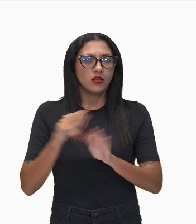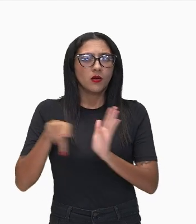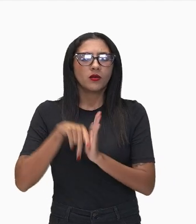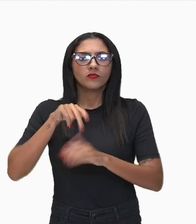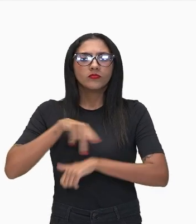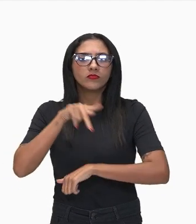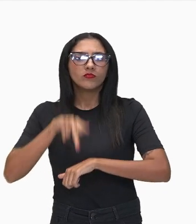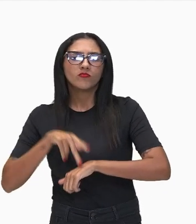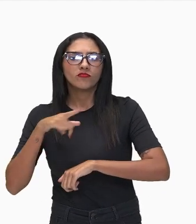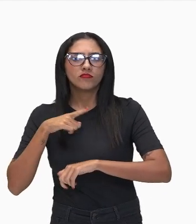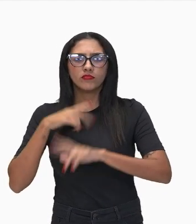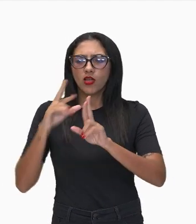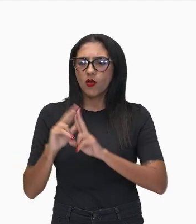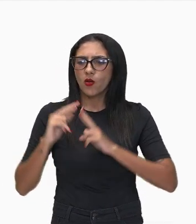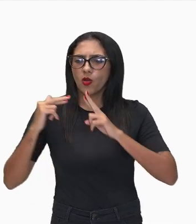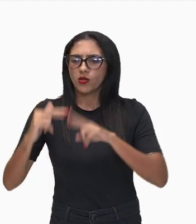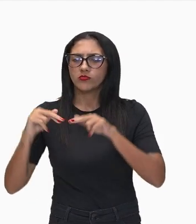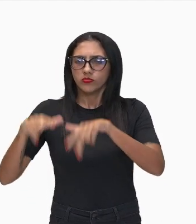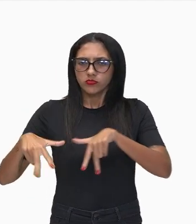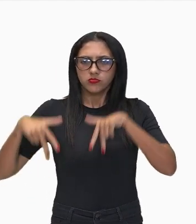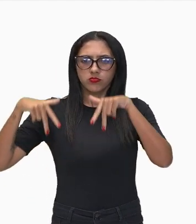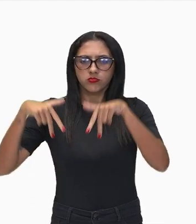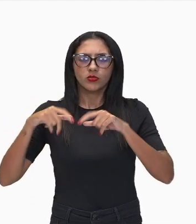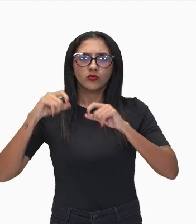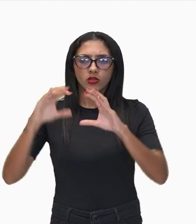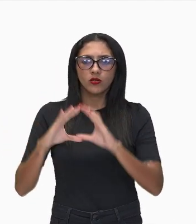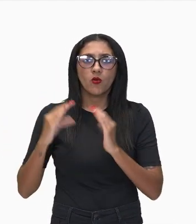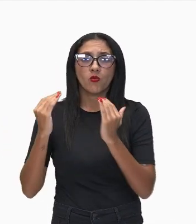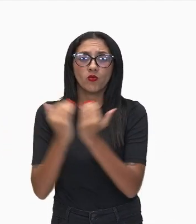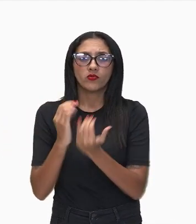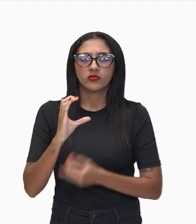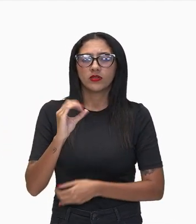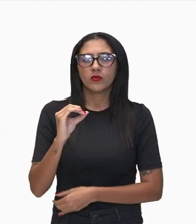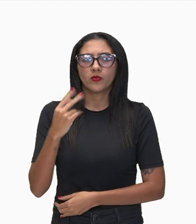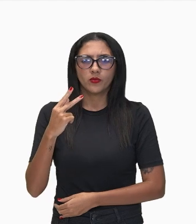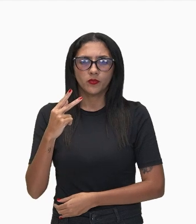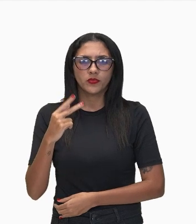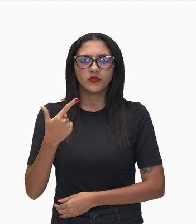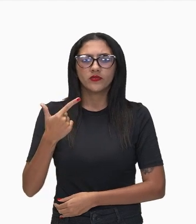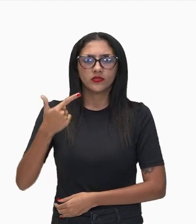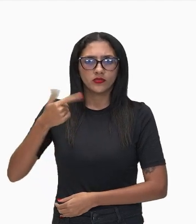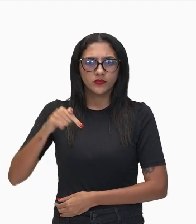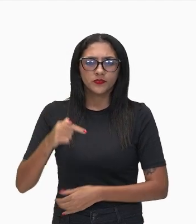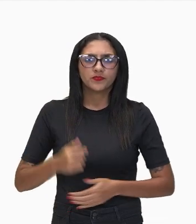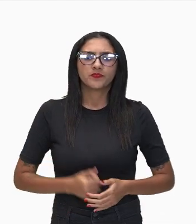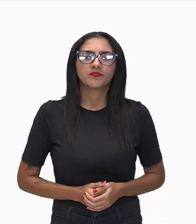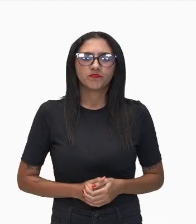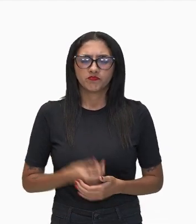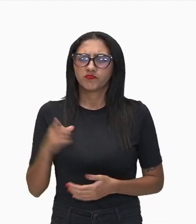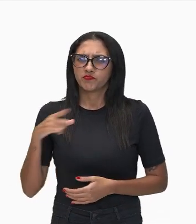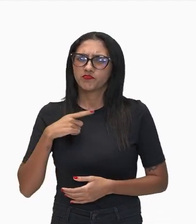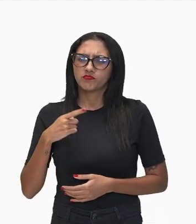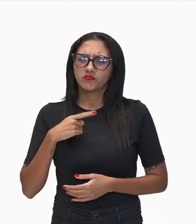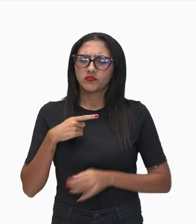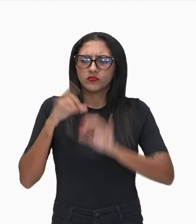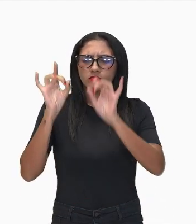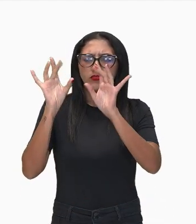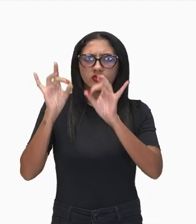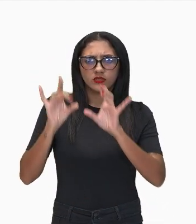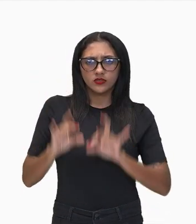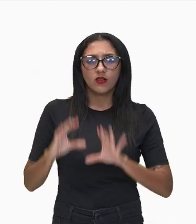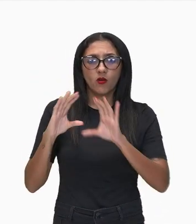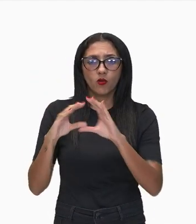estão reunidos aí na abertura da COP20. Então, é um grande evento aí, né, uma